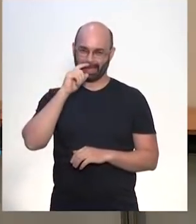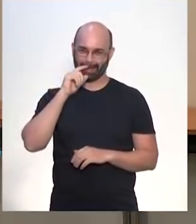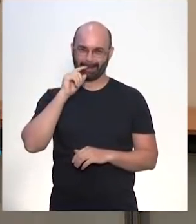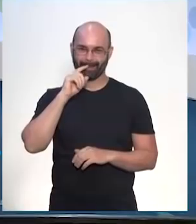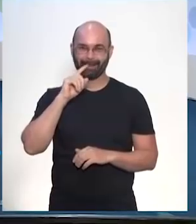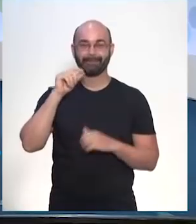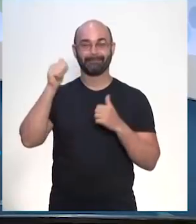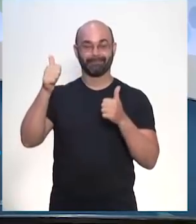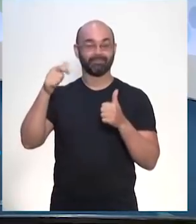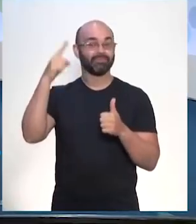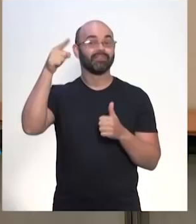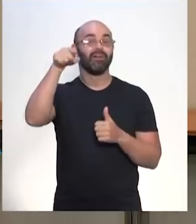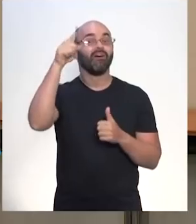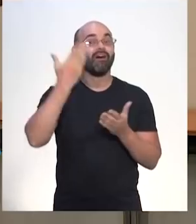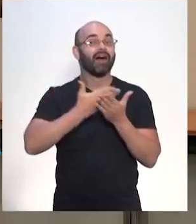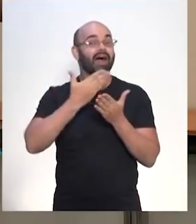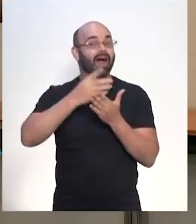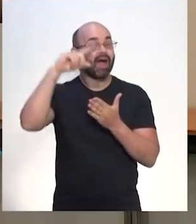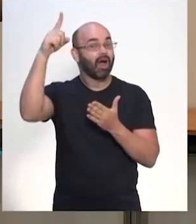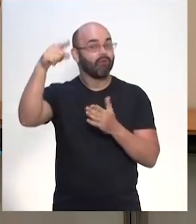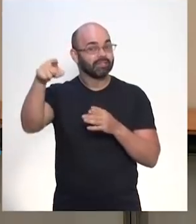Primeirão. primeirão.